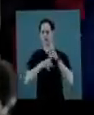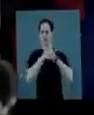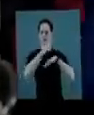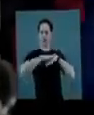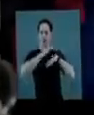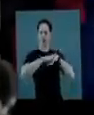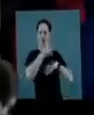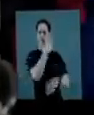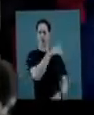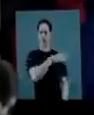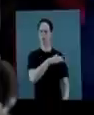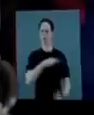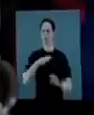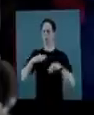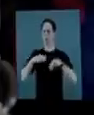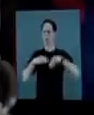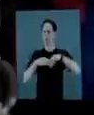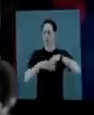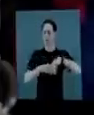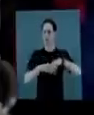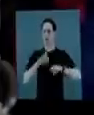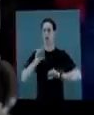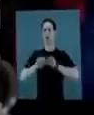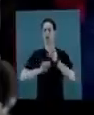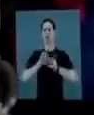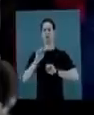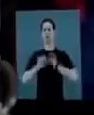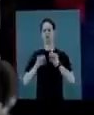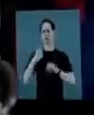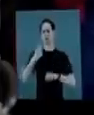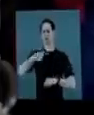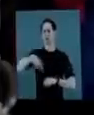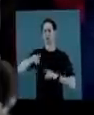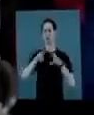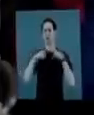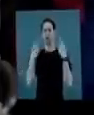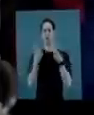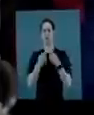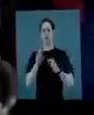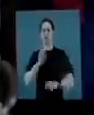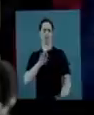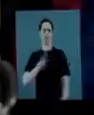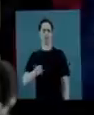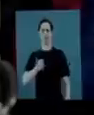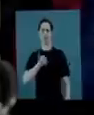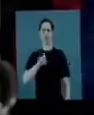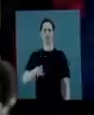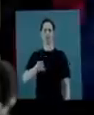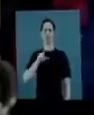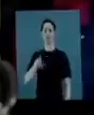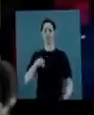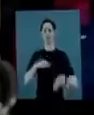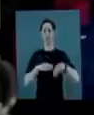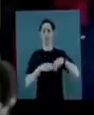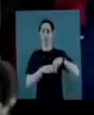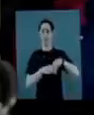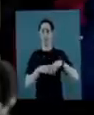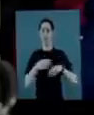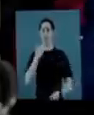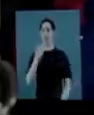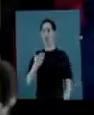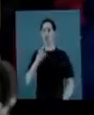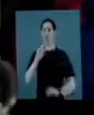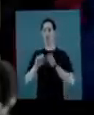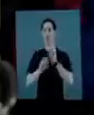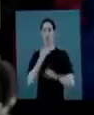porque eu não iria nessa reunião se não fosse o ministro tem me solicitado Então ele me solicitou